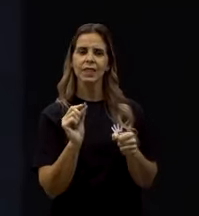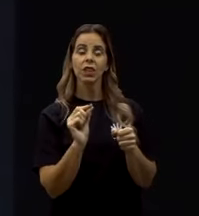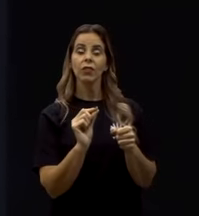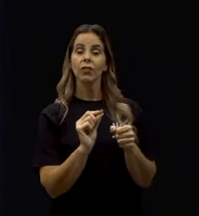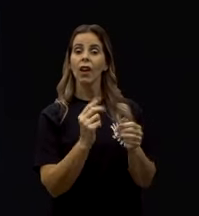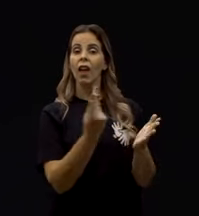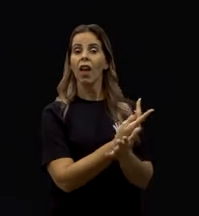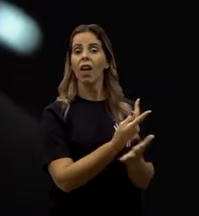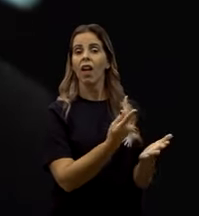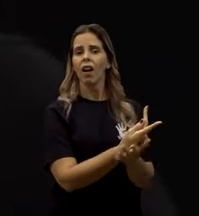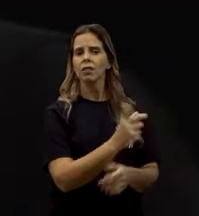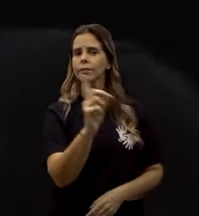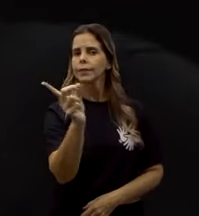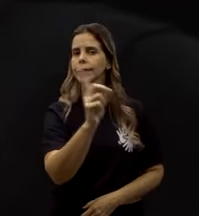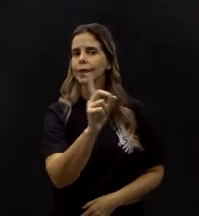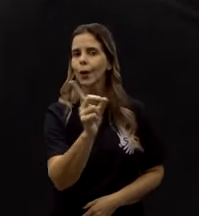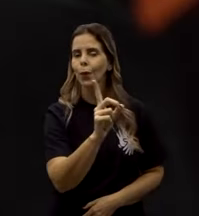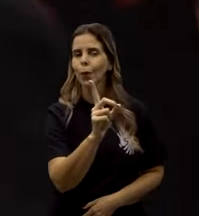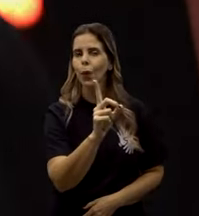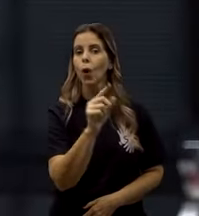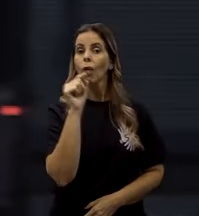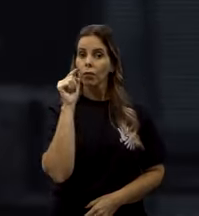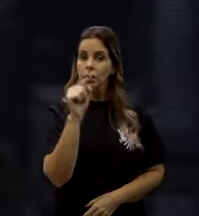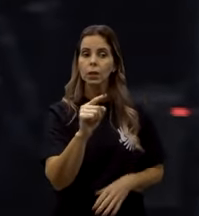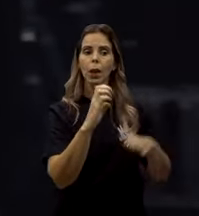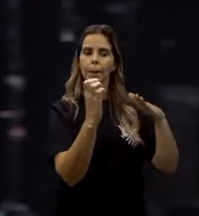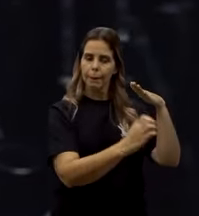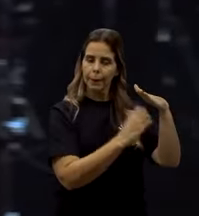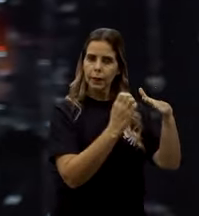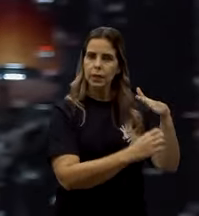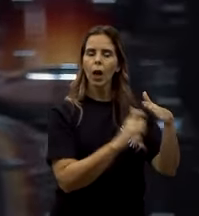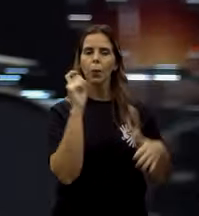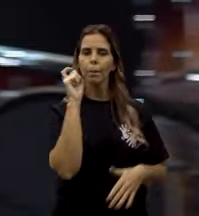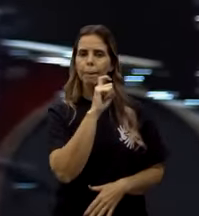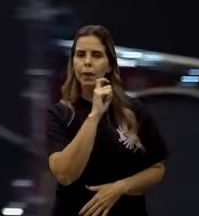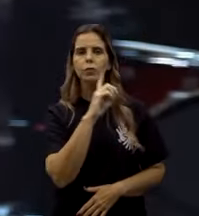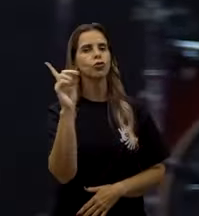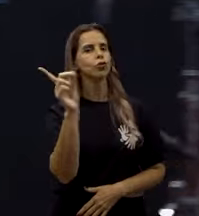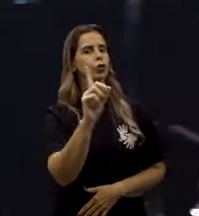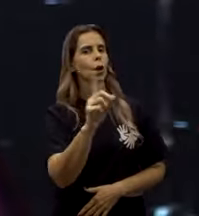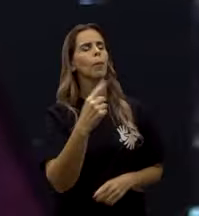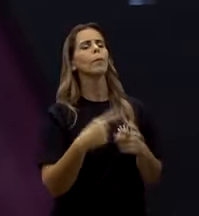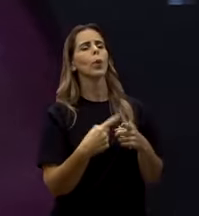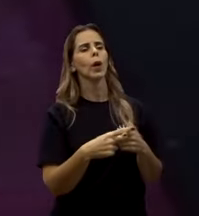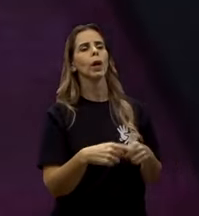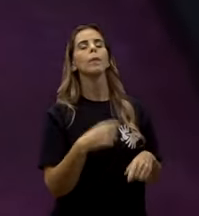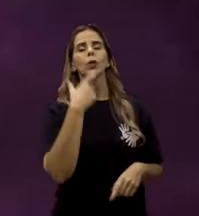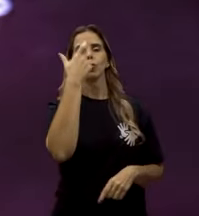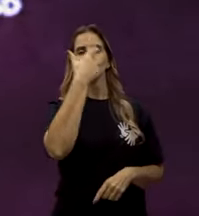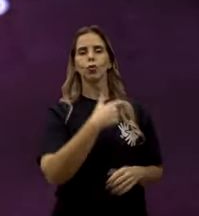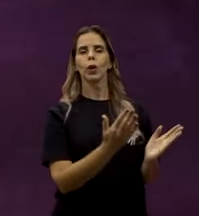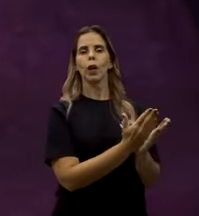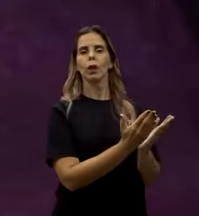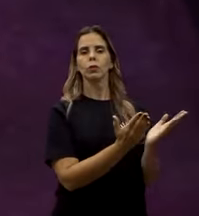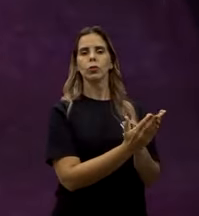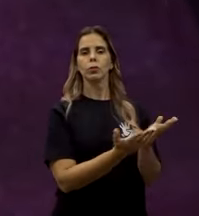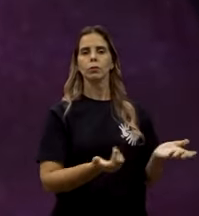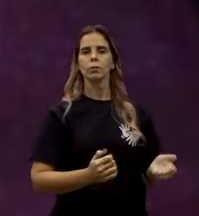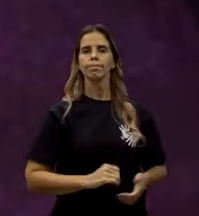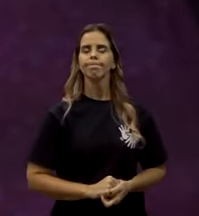sou crente que que você não mente porque eu sou crente ess eu tive que discutir com uma pessoa falei assim irmão eu não